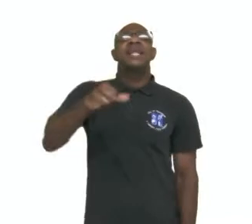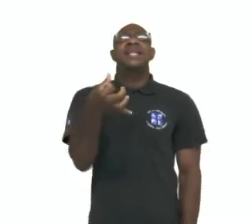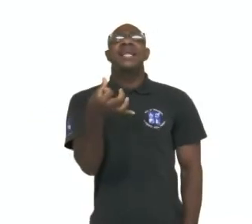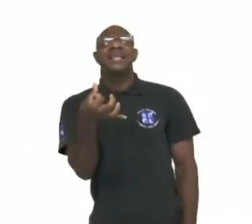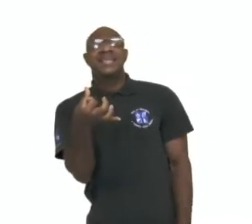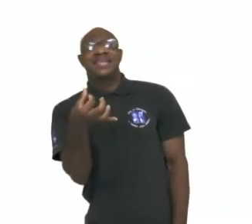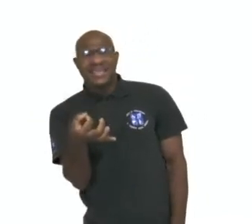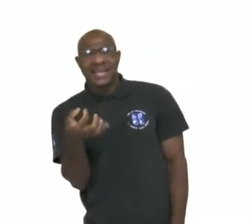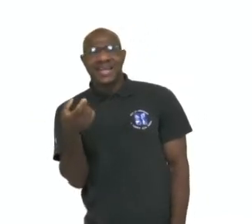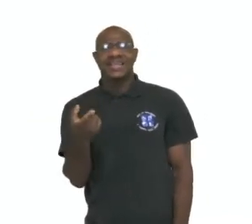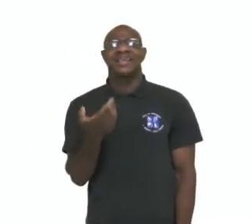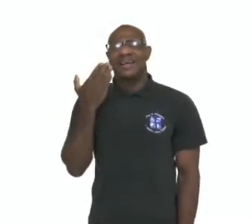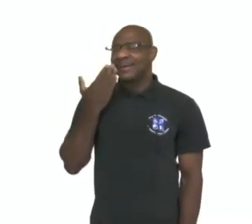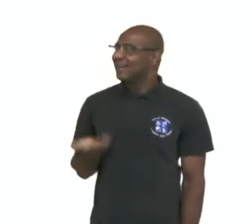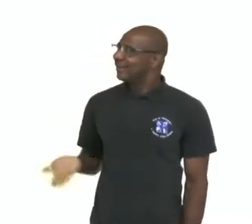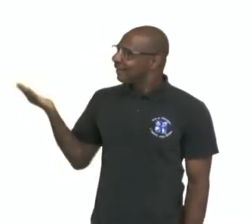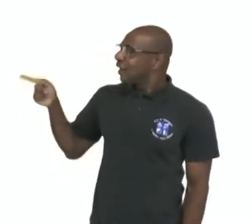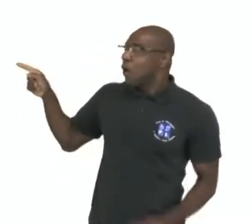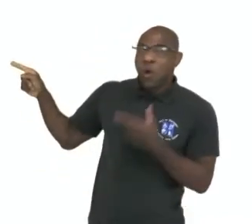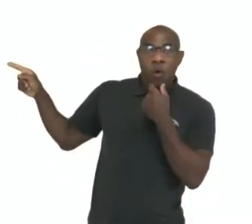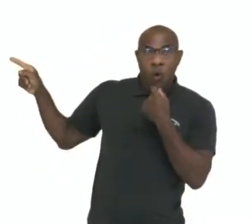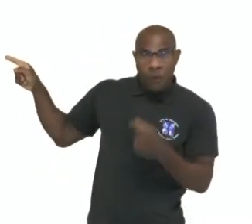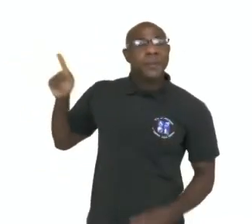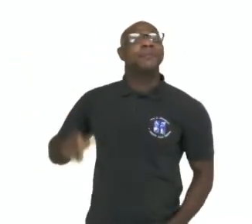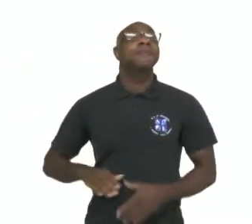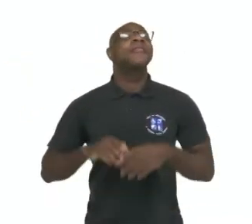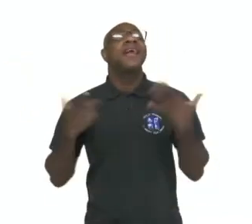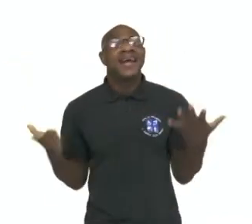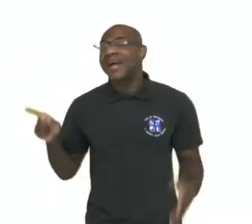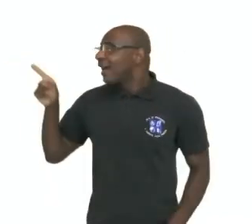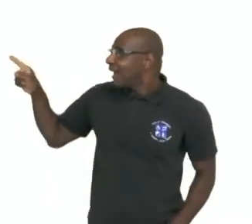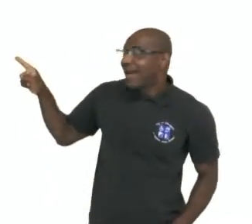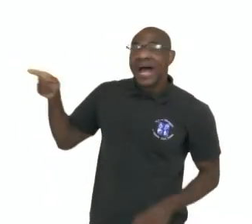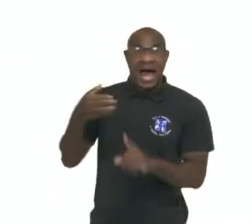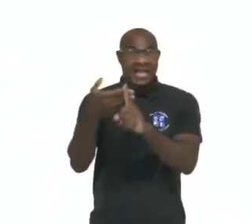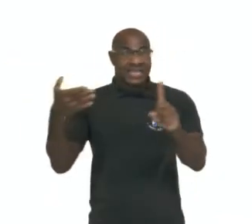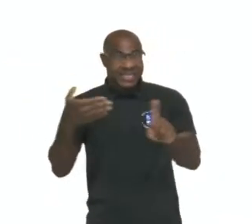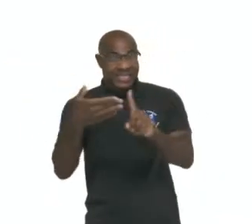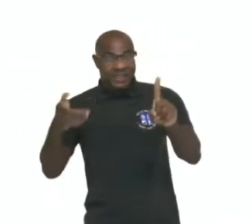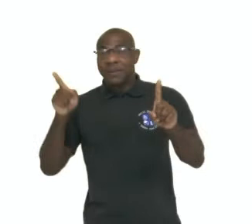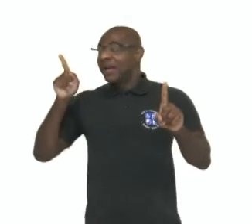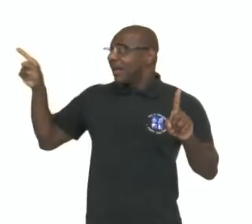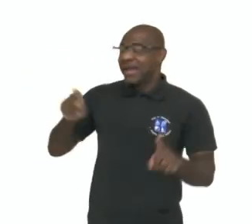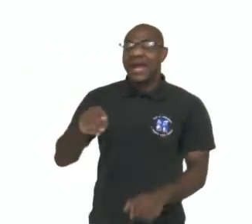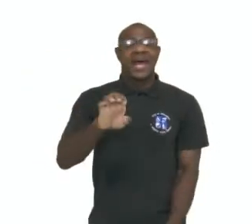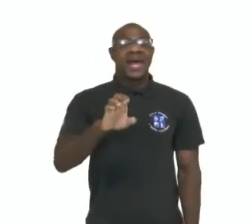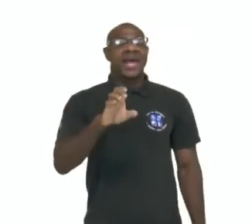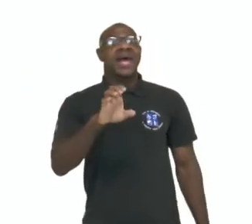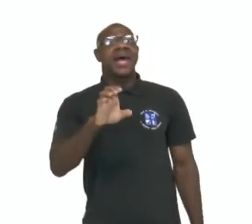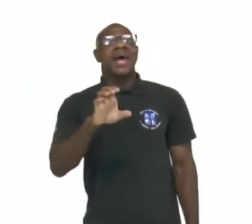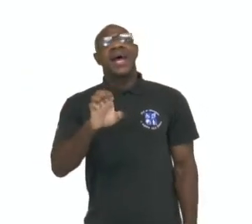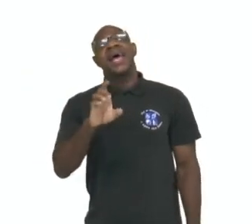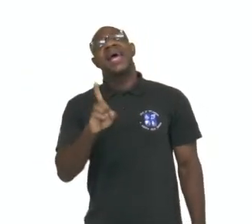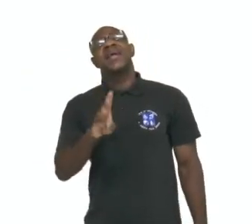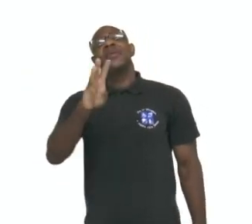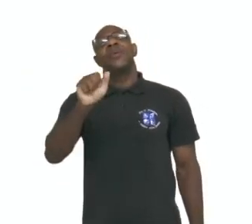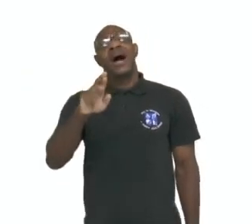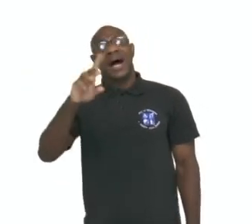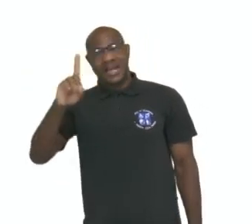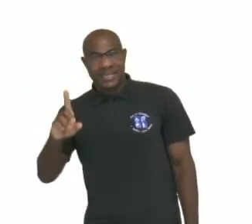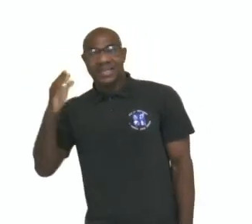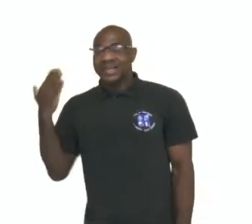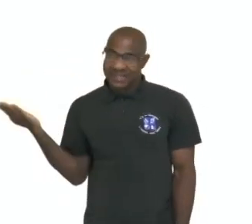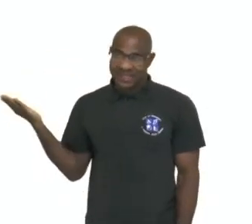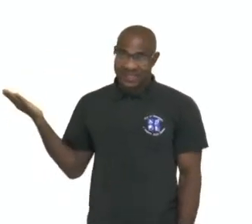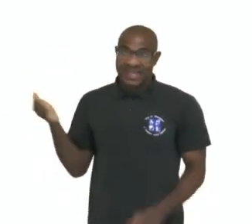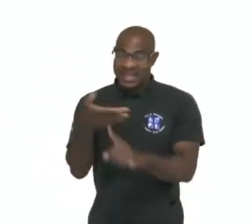1960 por John Edwards, a síndrome de Edwards, que leva o sobrenome deste indivíduo em questão, que foi